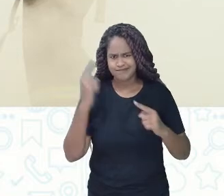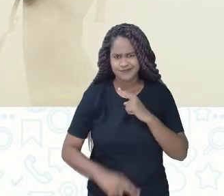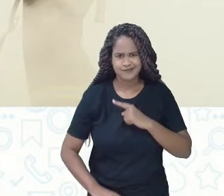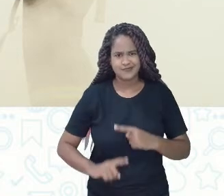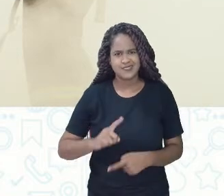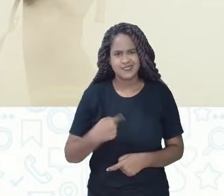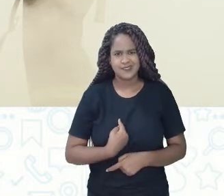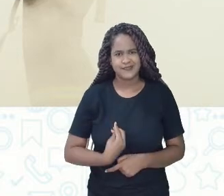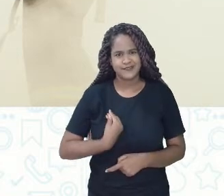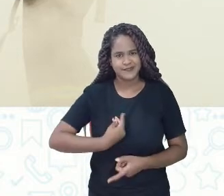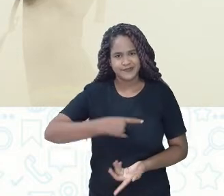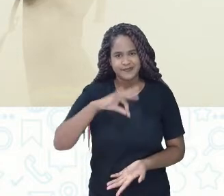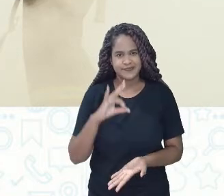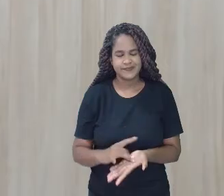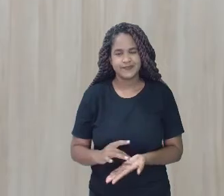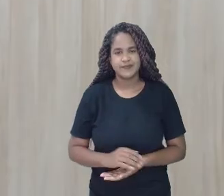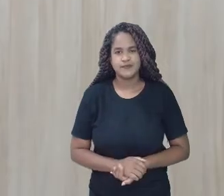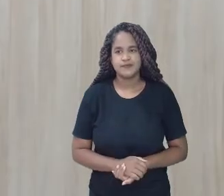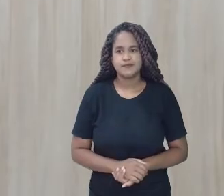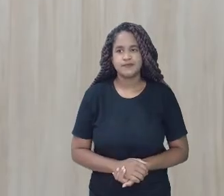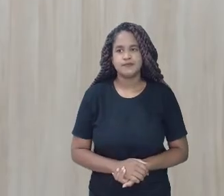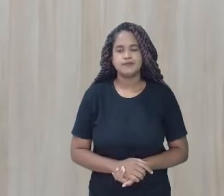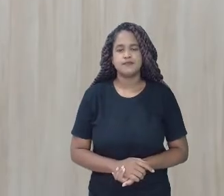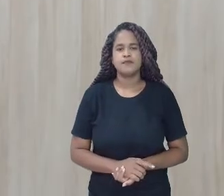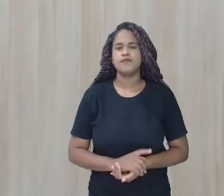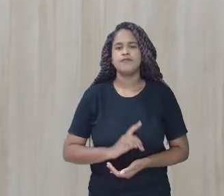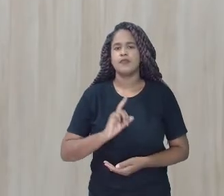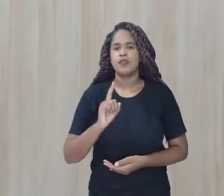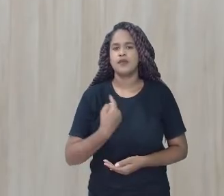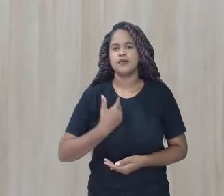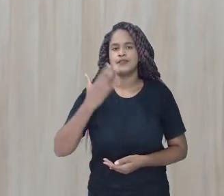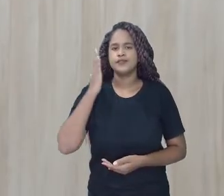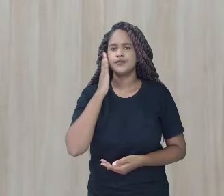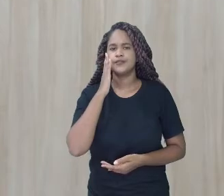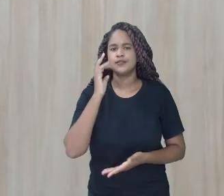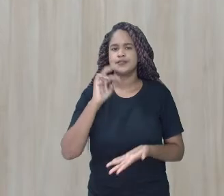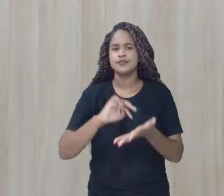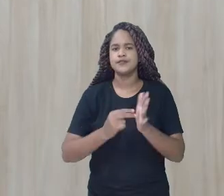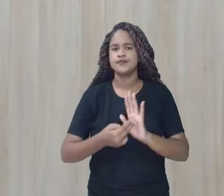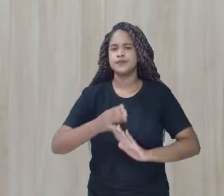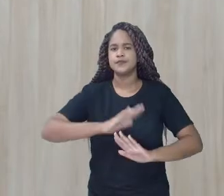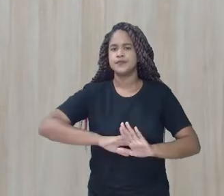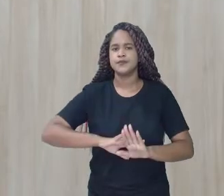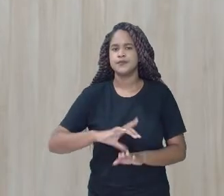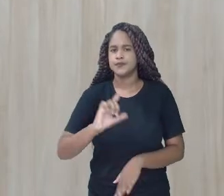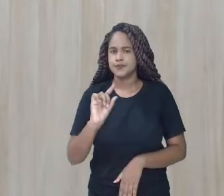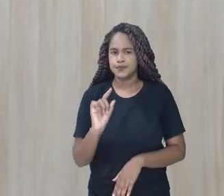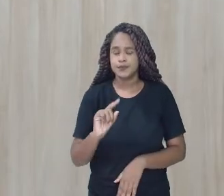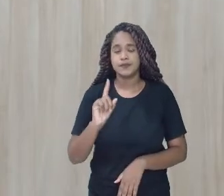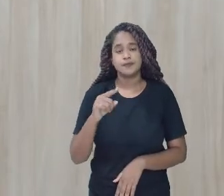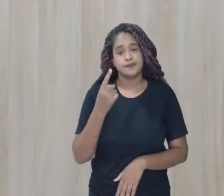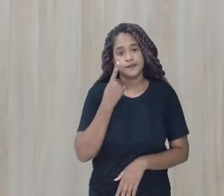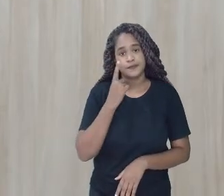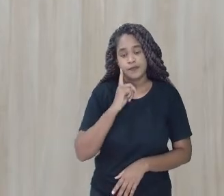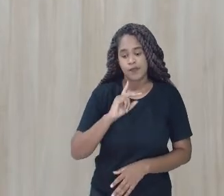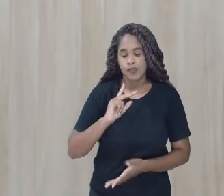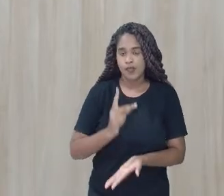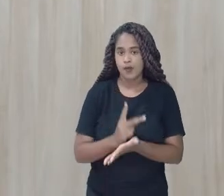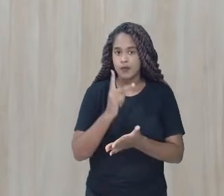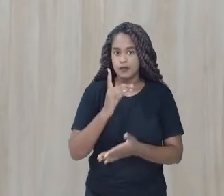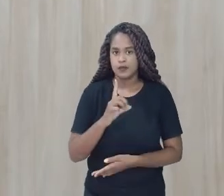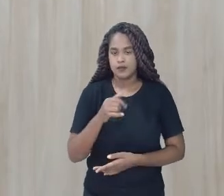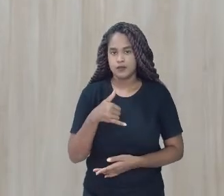da realidade. E o que a gente pode inferir sobre isso? Primeiro que é uma situação distópica justamente porque